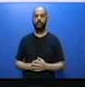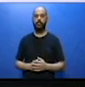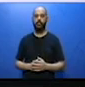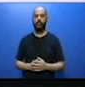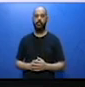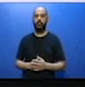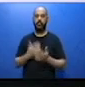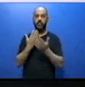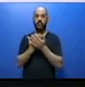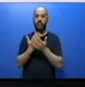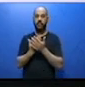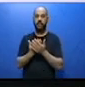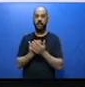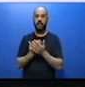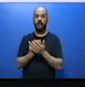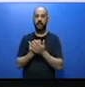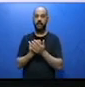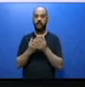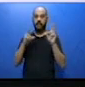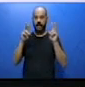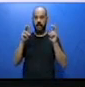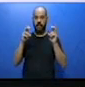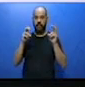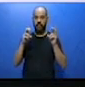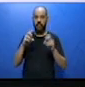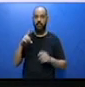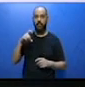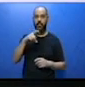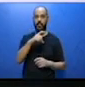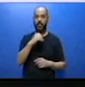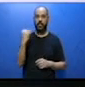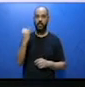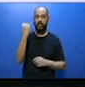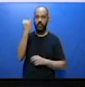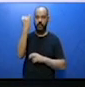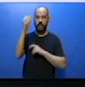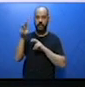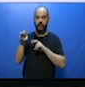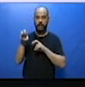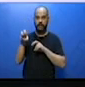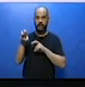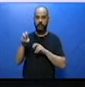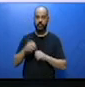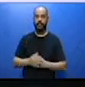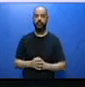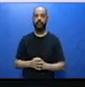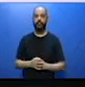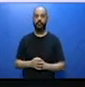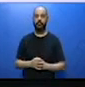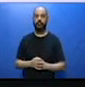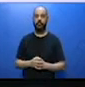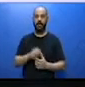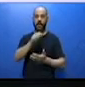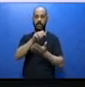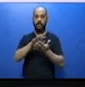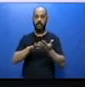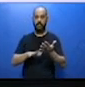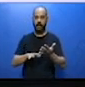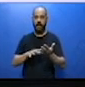Estudar a importância das minhocas na agricultura. Vamos resolver juntos as atividades da